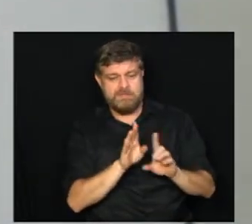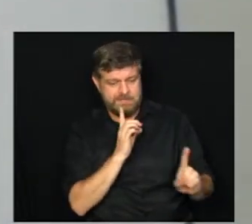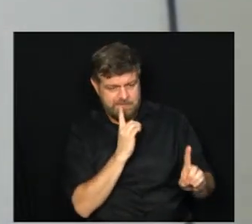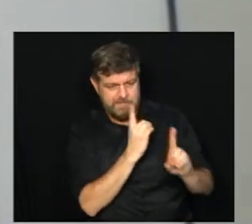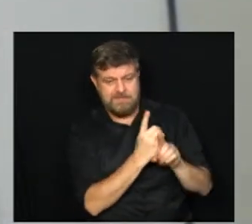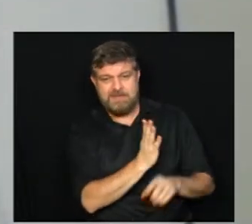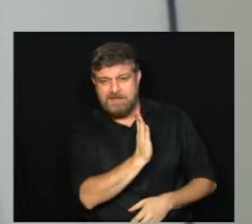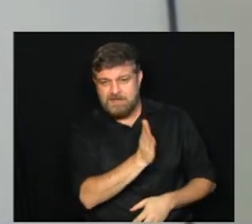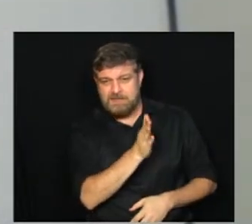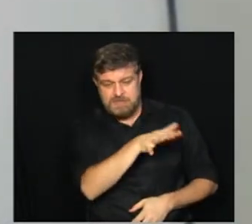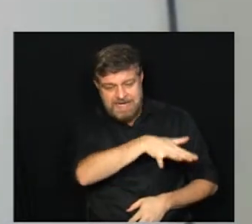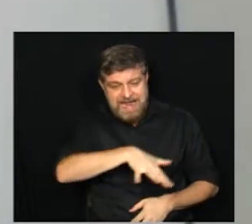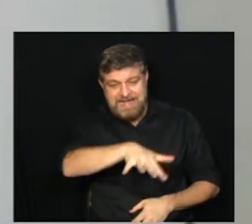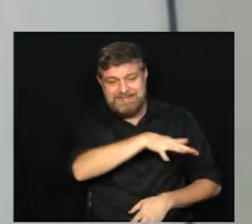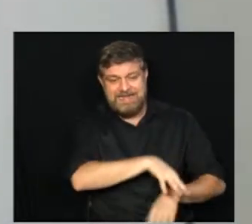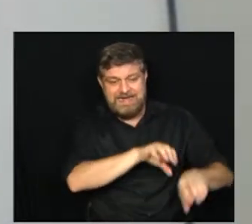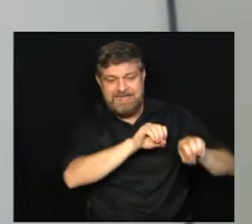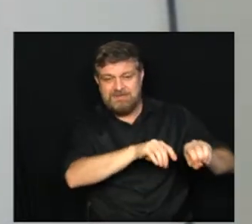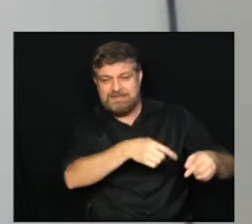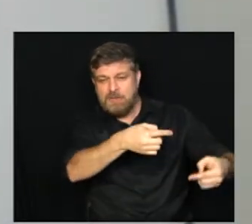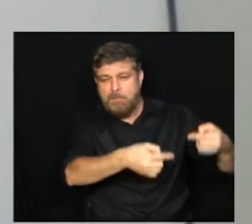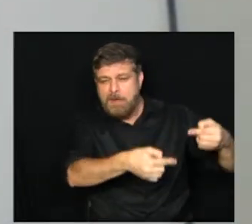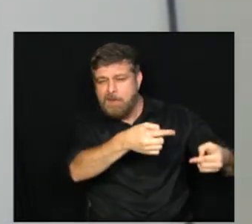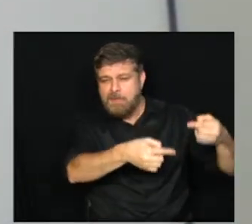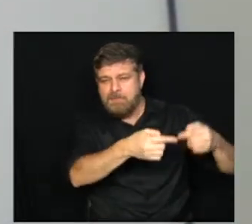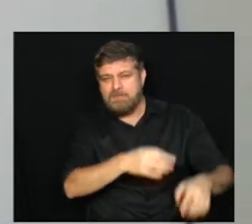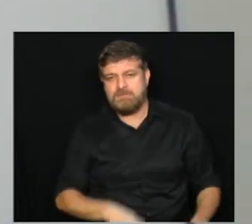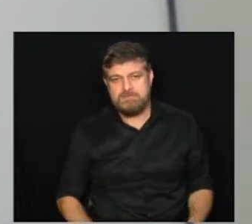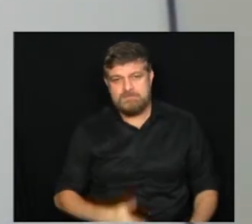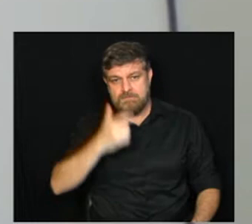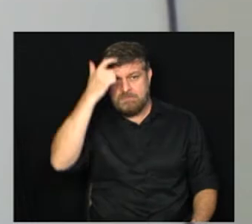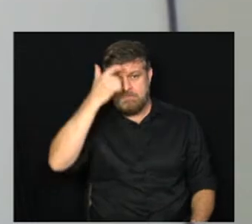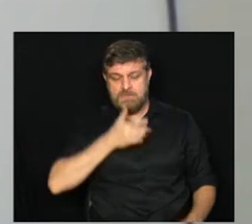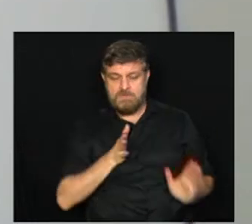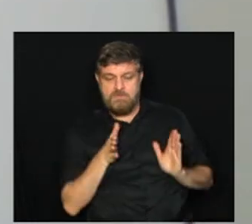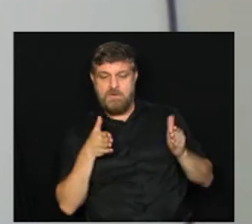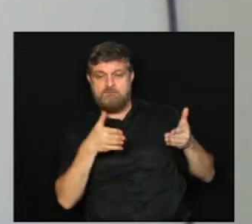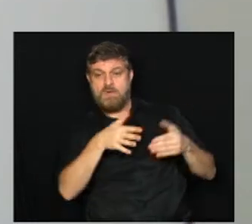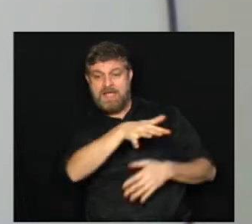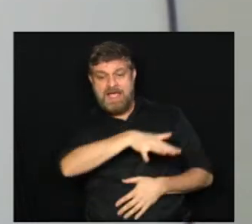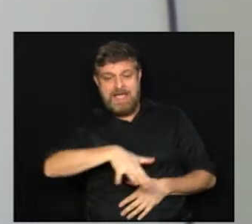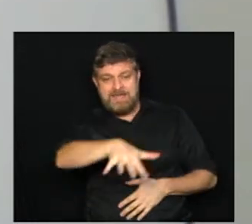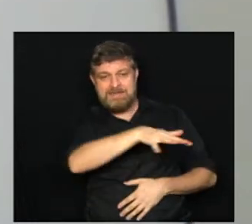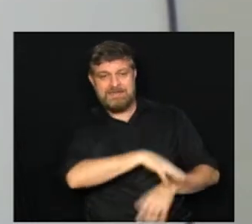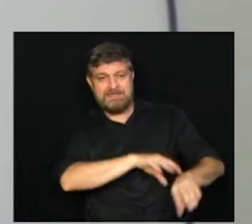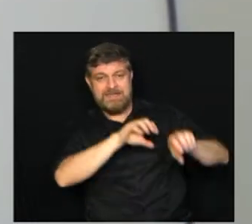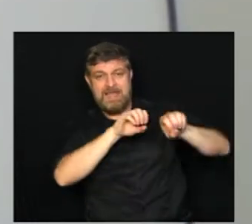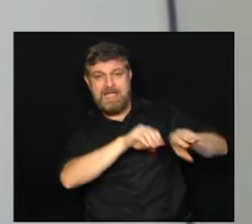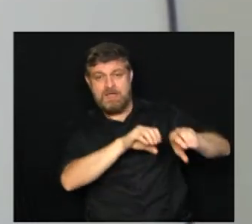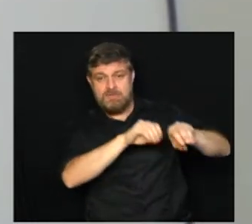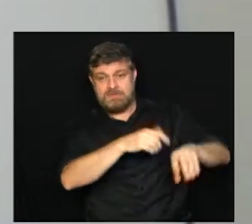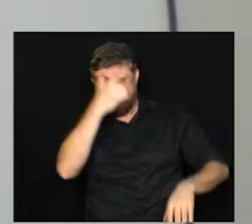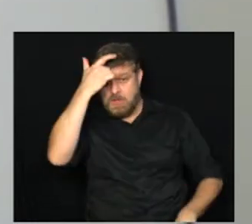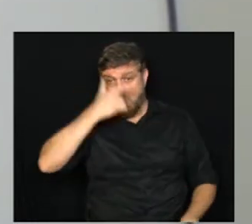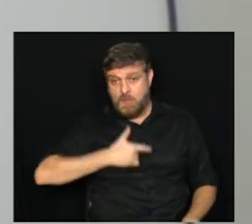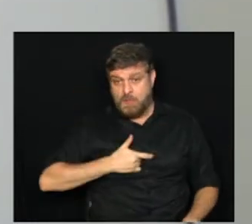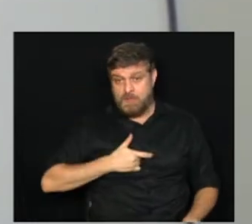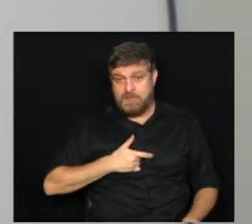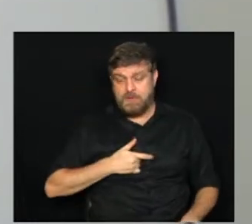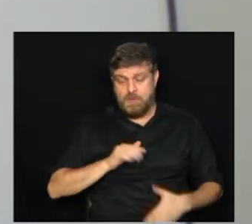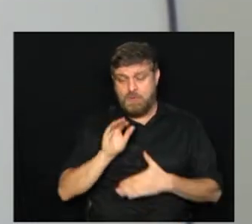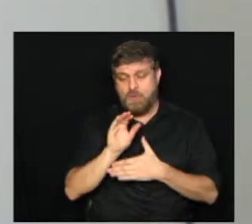da educação. E aí eu já vou na direção da educação, né? Eu, como conselheiro da região